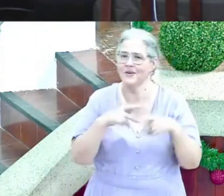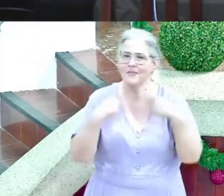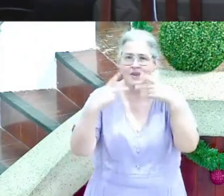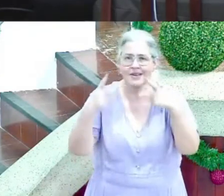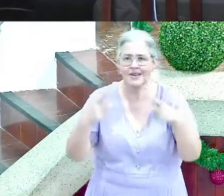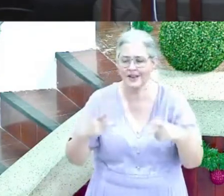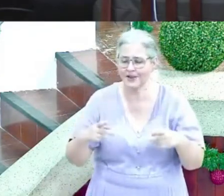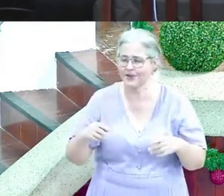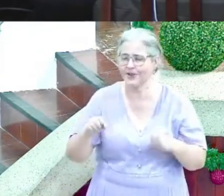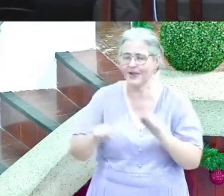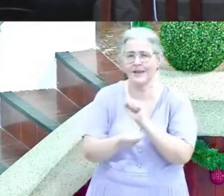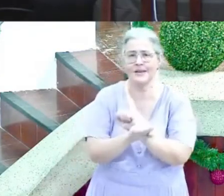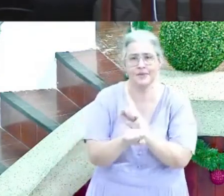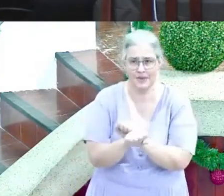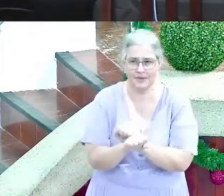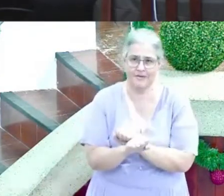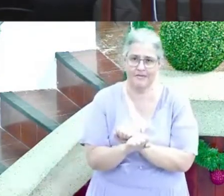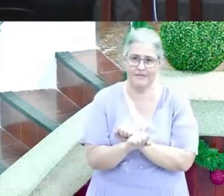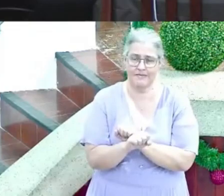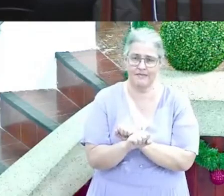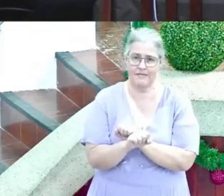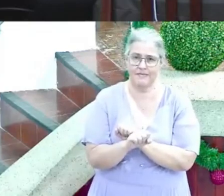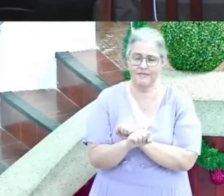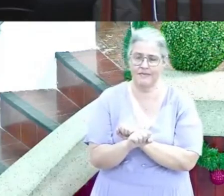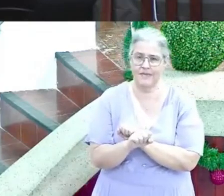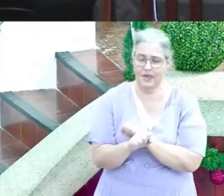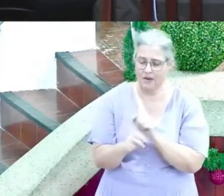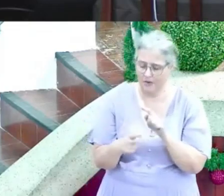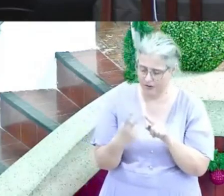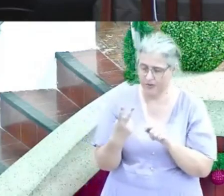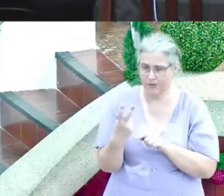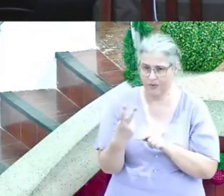Daí nós olhamos para os 2 primeiros capítulos e